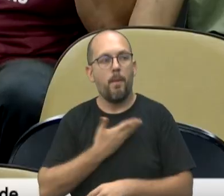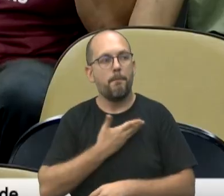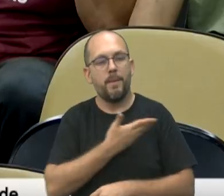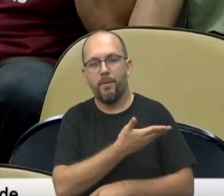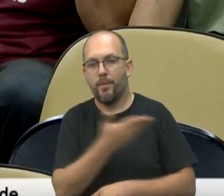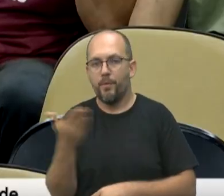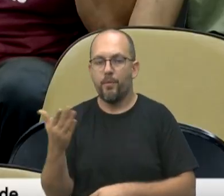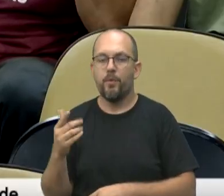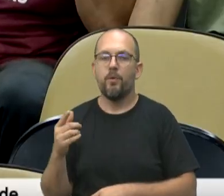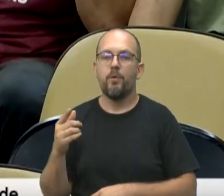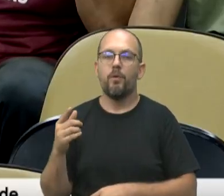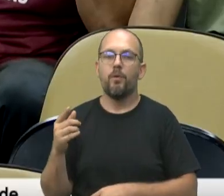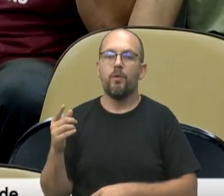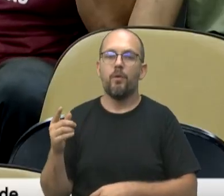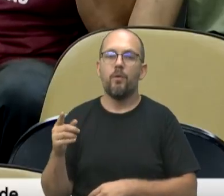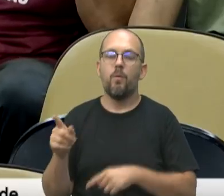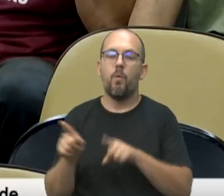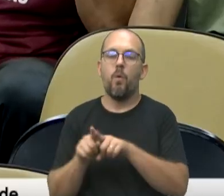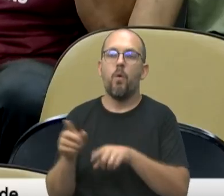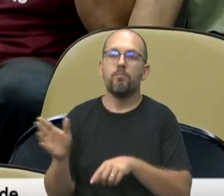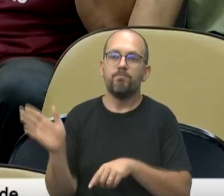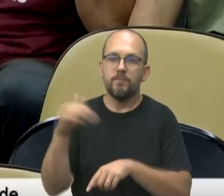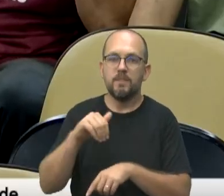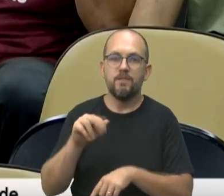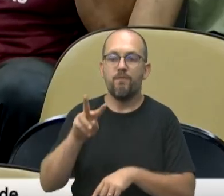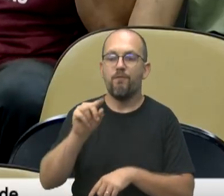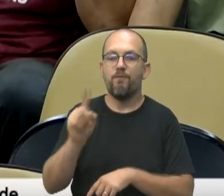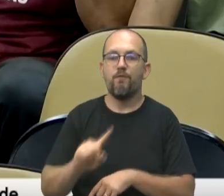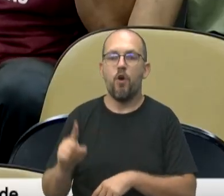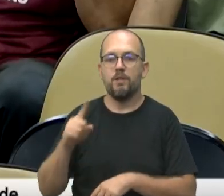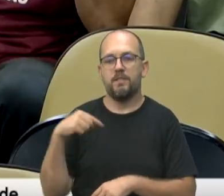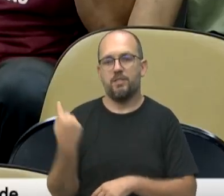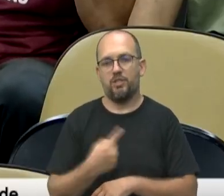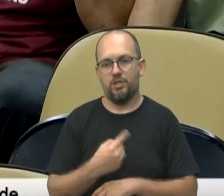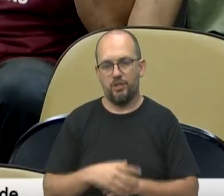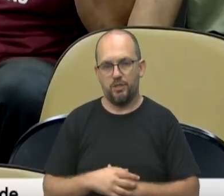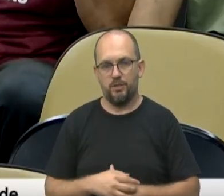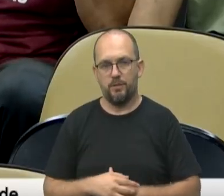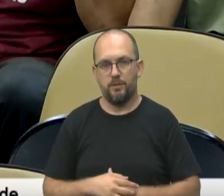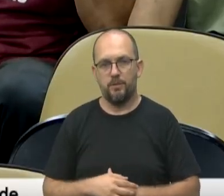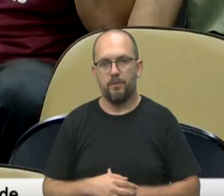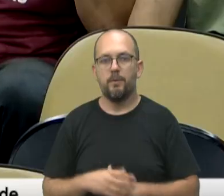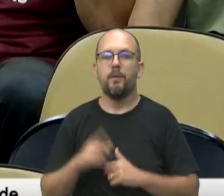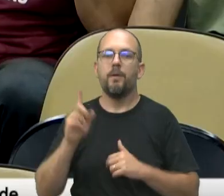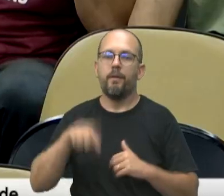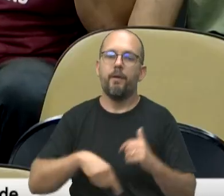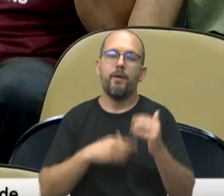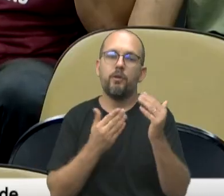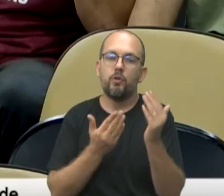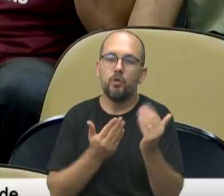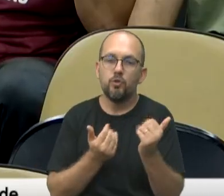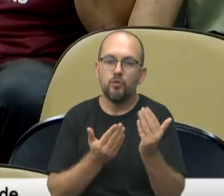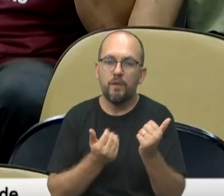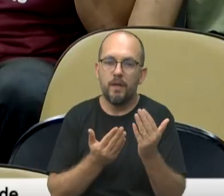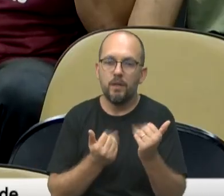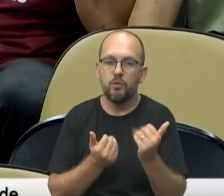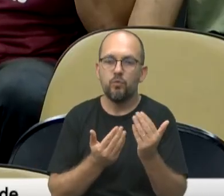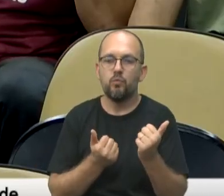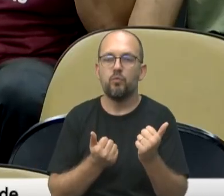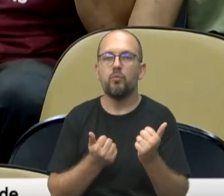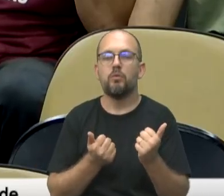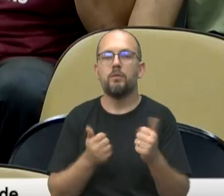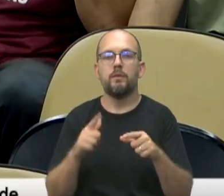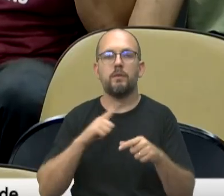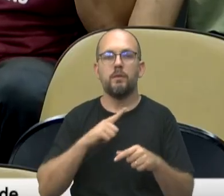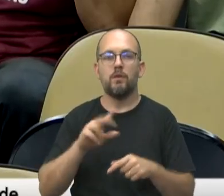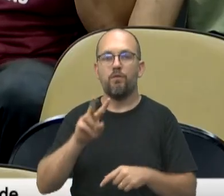que estão trazendo essa voz para a gente, que apesar de ser uma juventude que tem uma voz maior, que tem